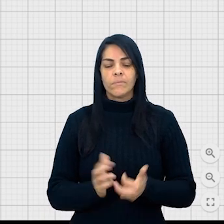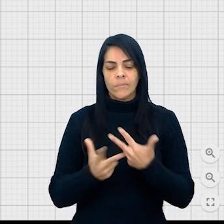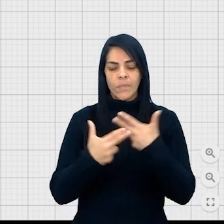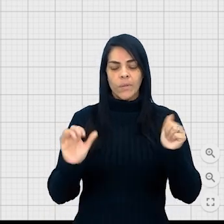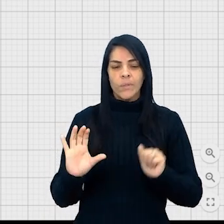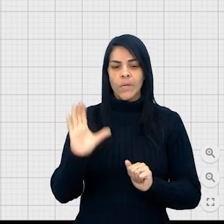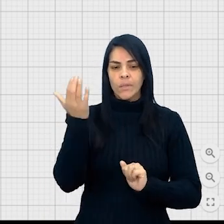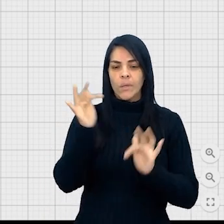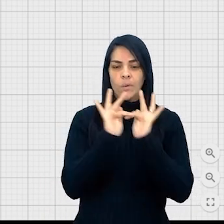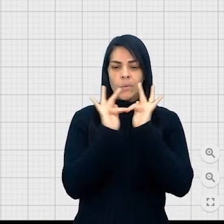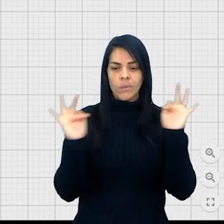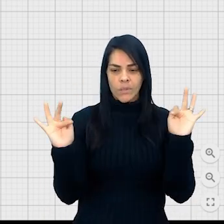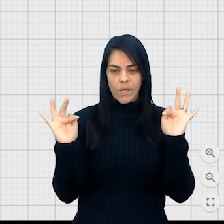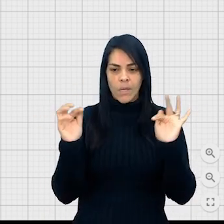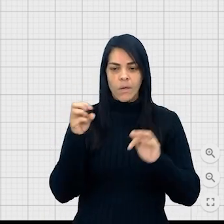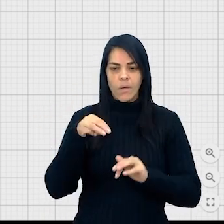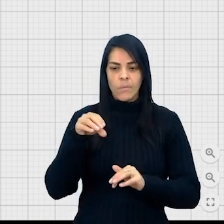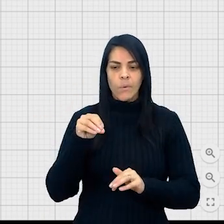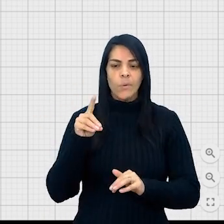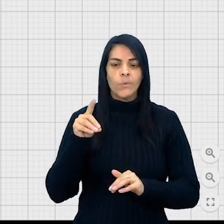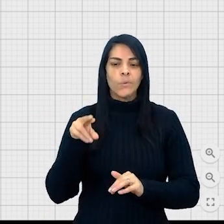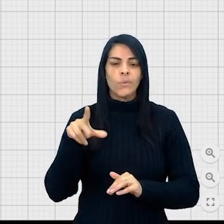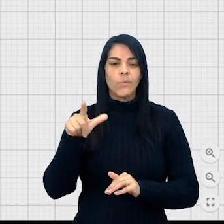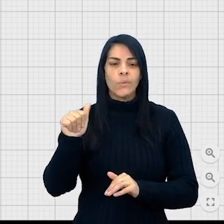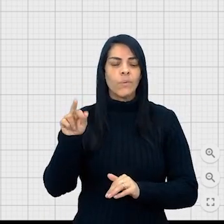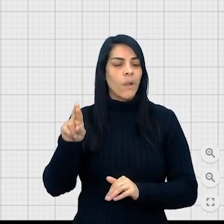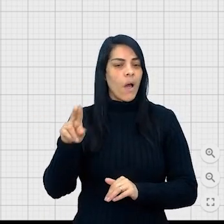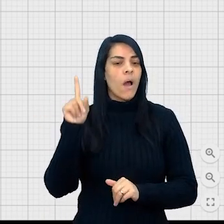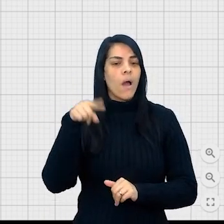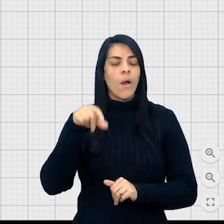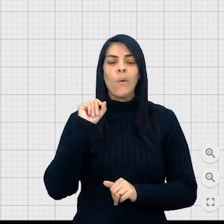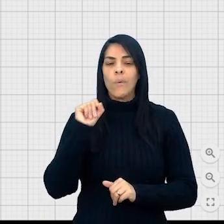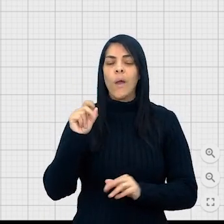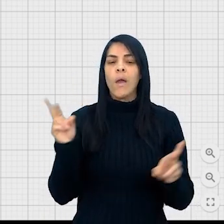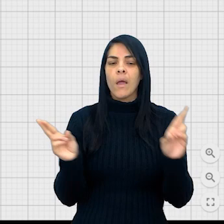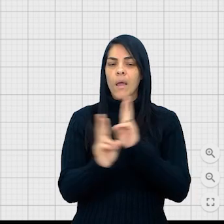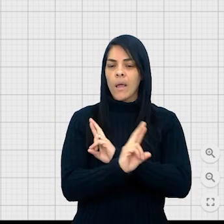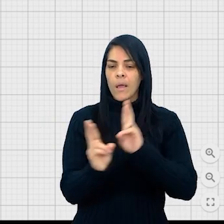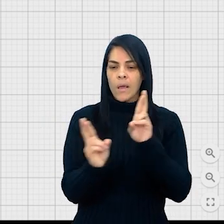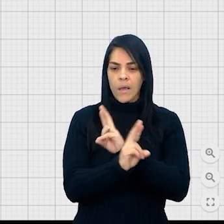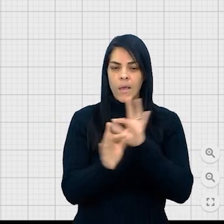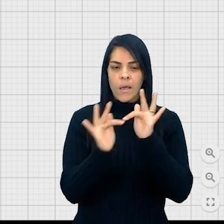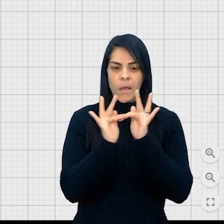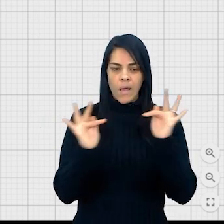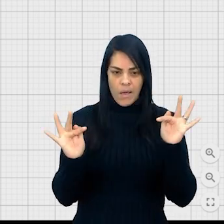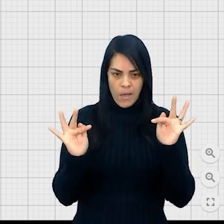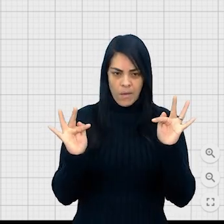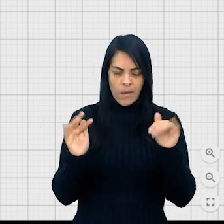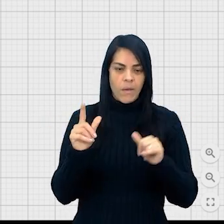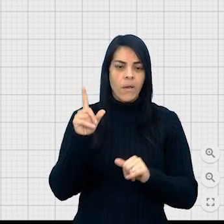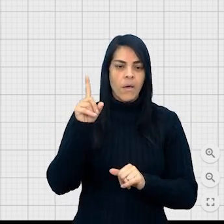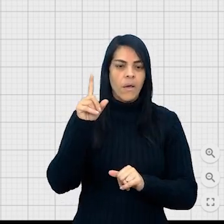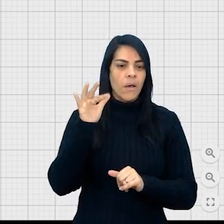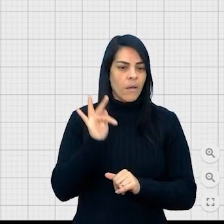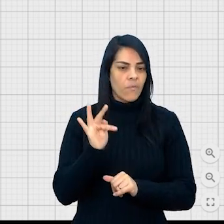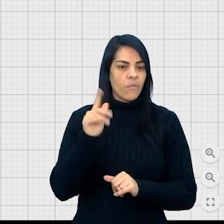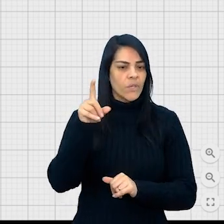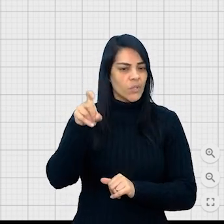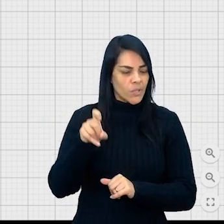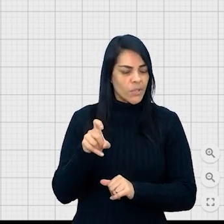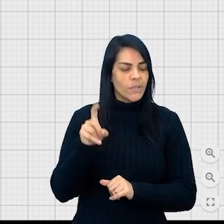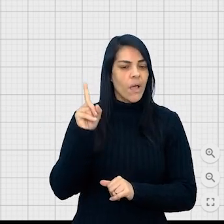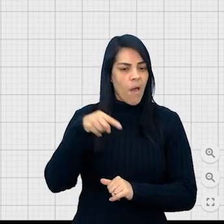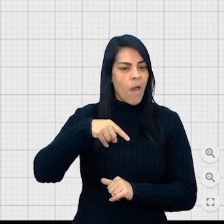na função modular, que é a função g de x, em relação à função f de x. É muito interessante